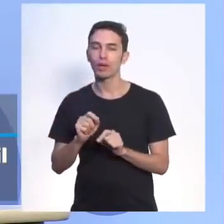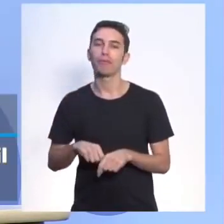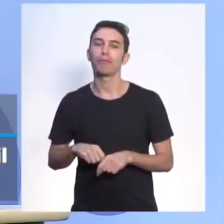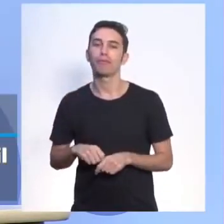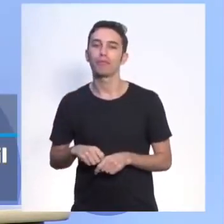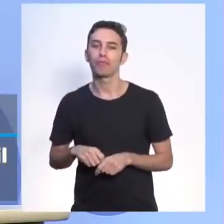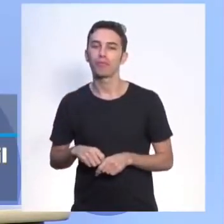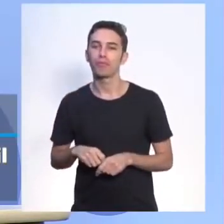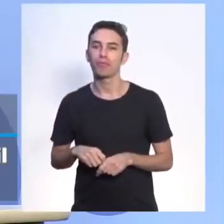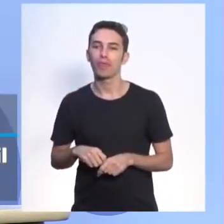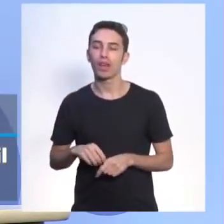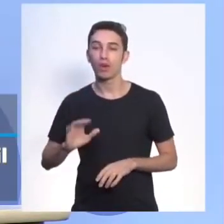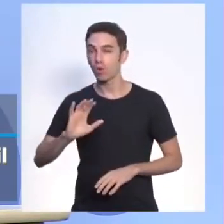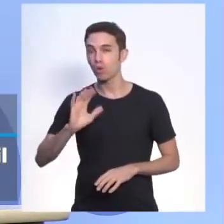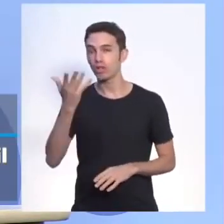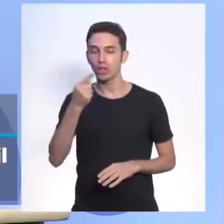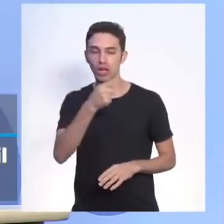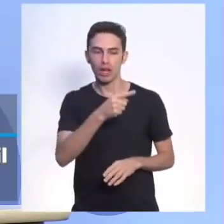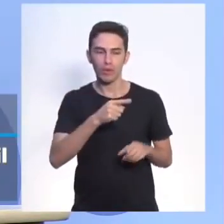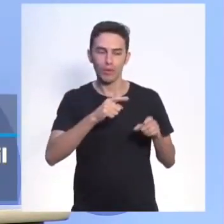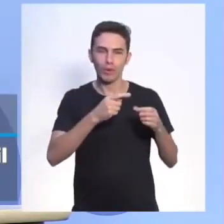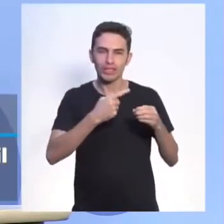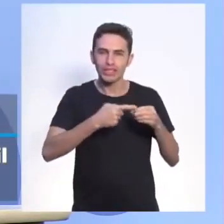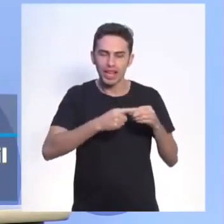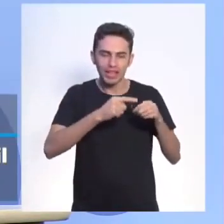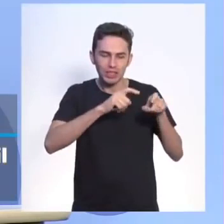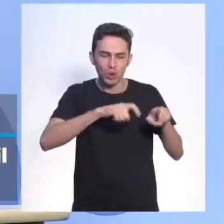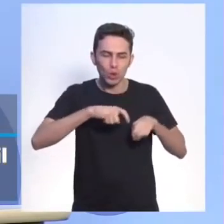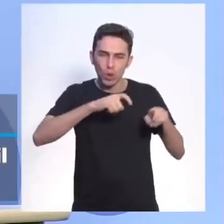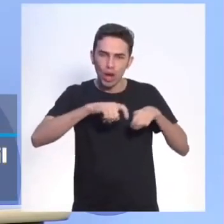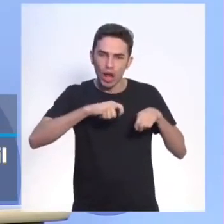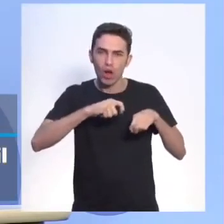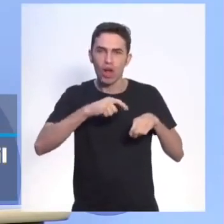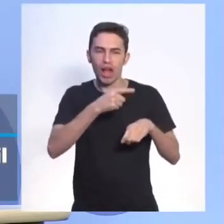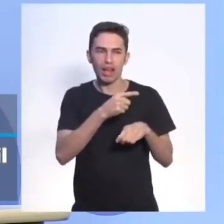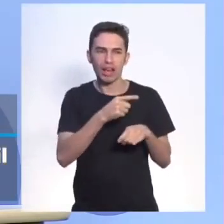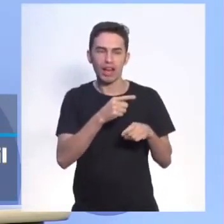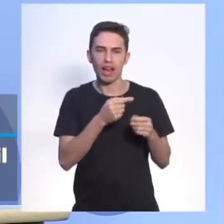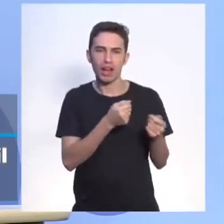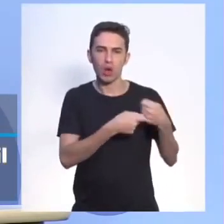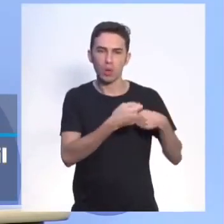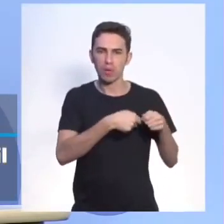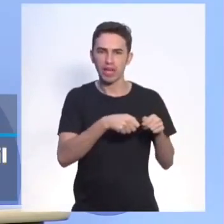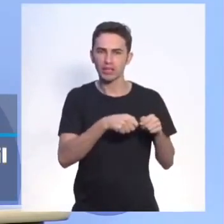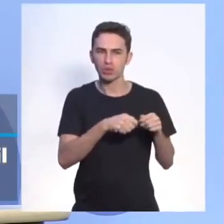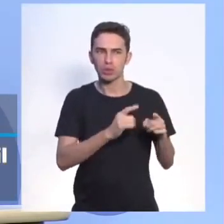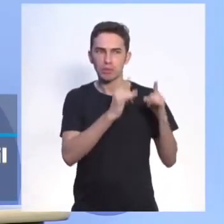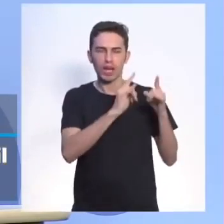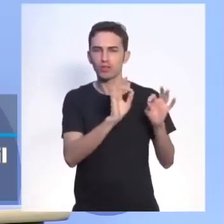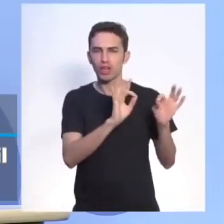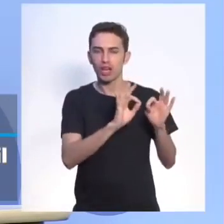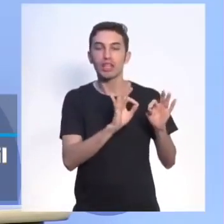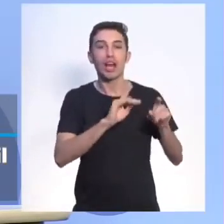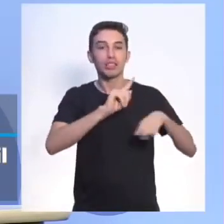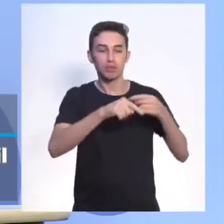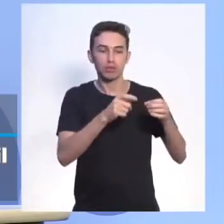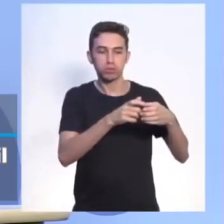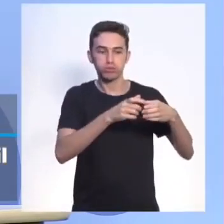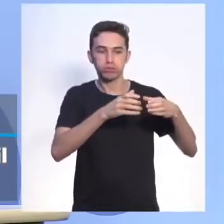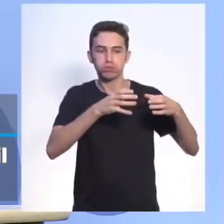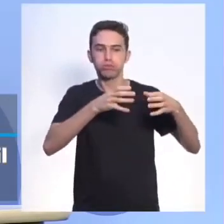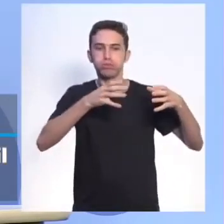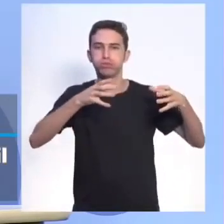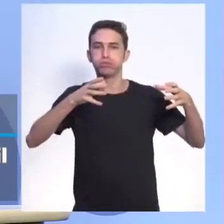diz, é quando uma cidade rural, sem muitos prédios e comércios, começa a crescer. Ela começa a virar uma